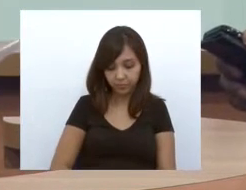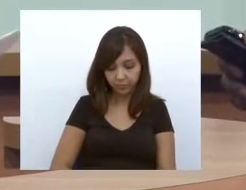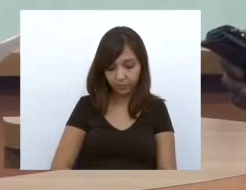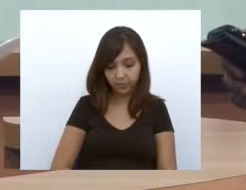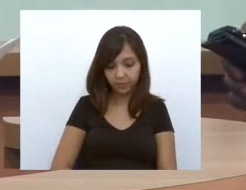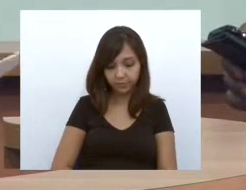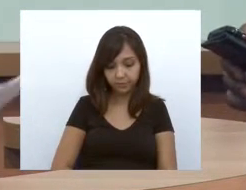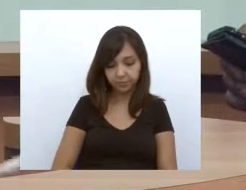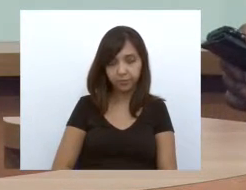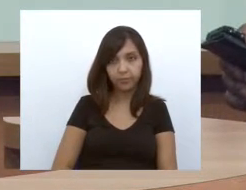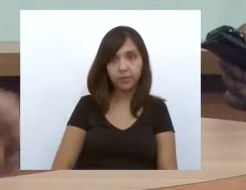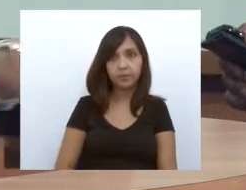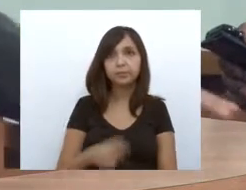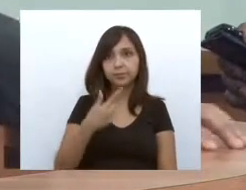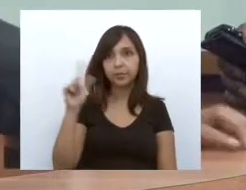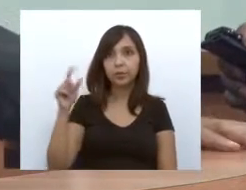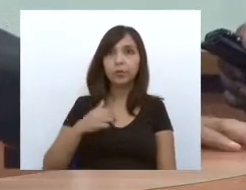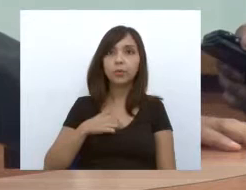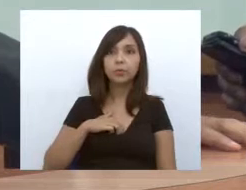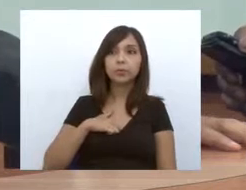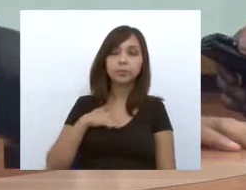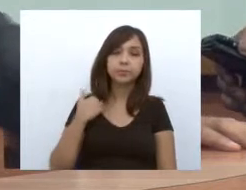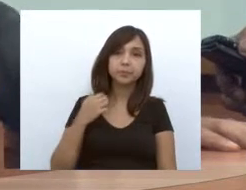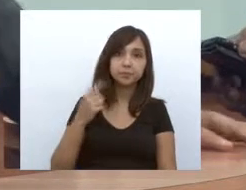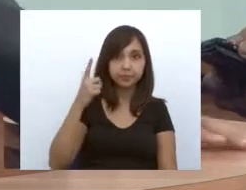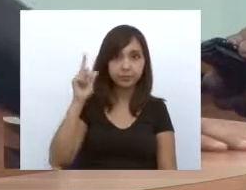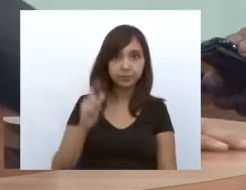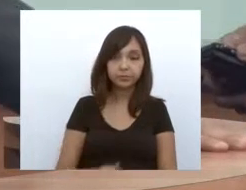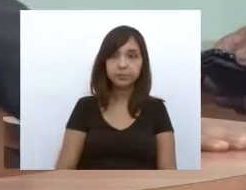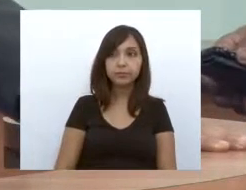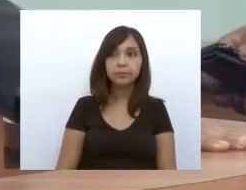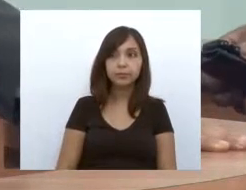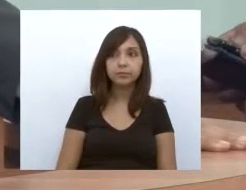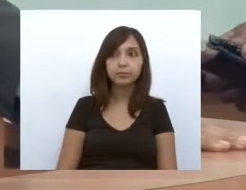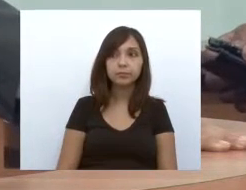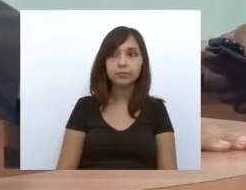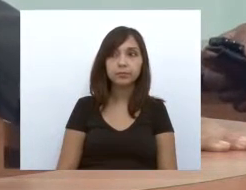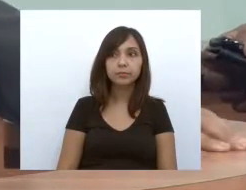Uma outra situação, senhor presidente.